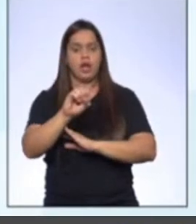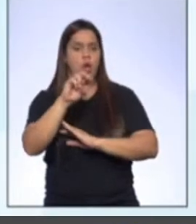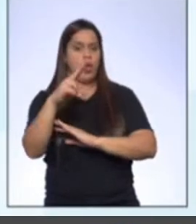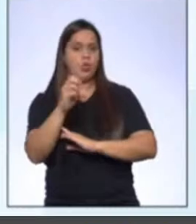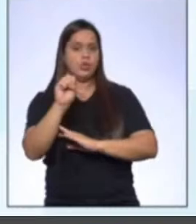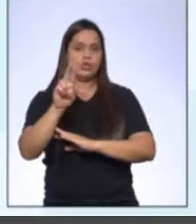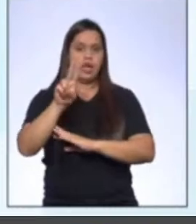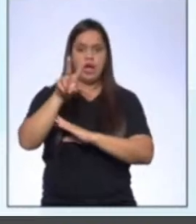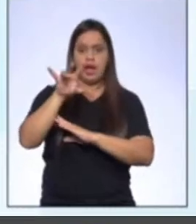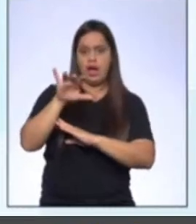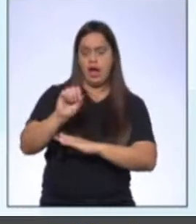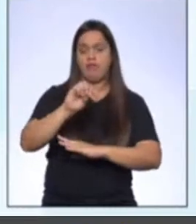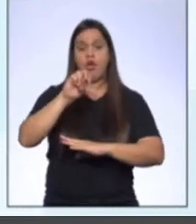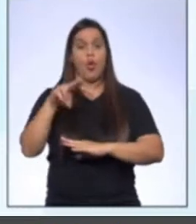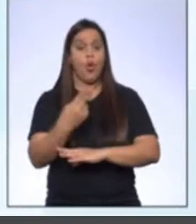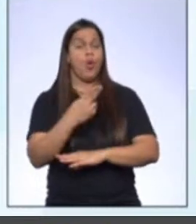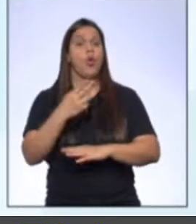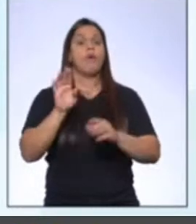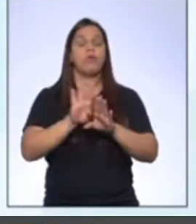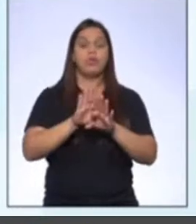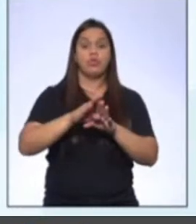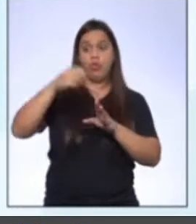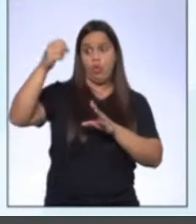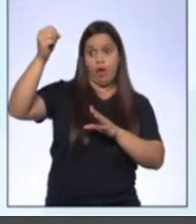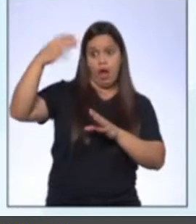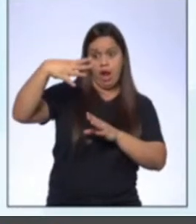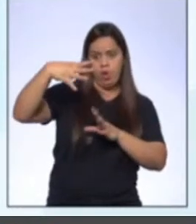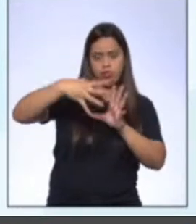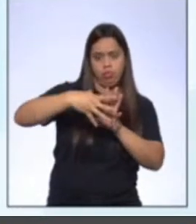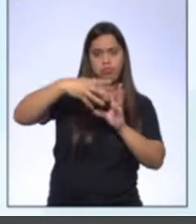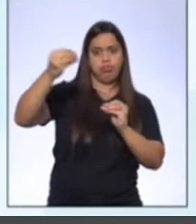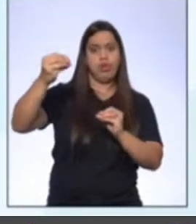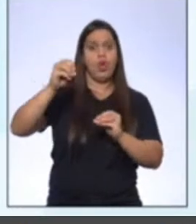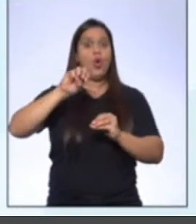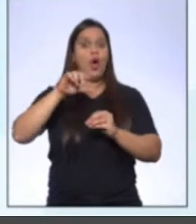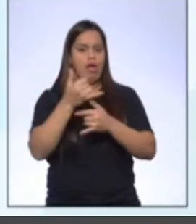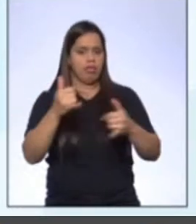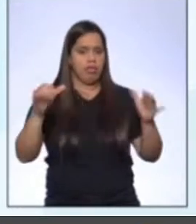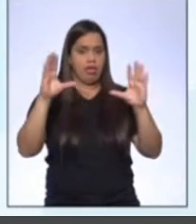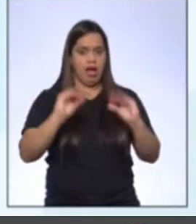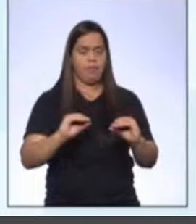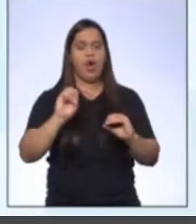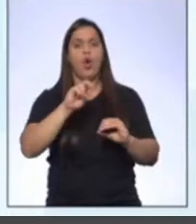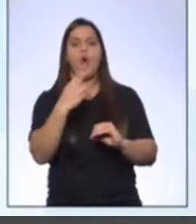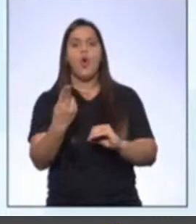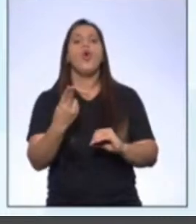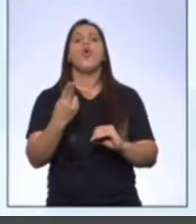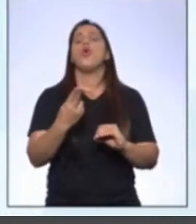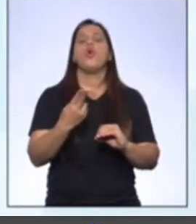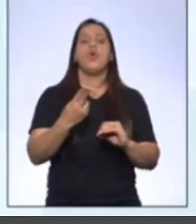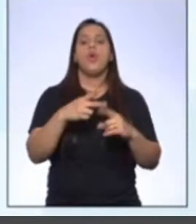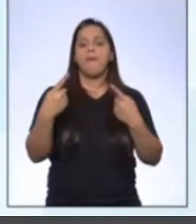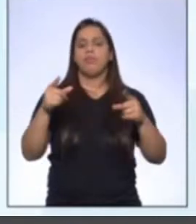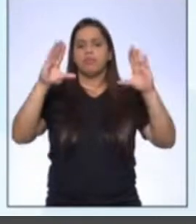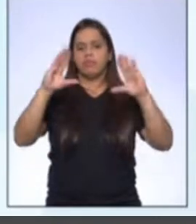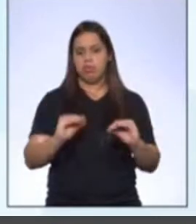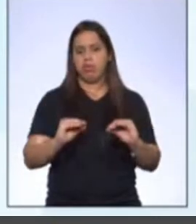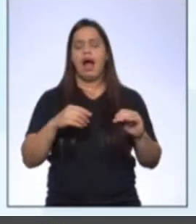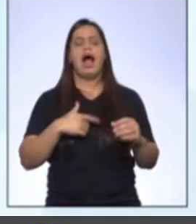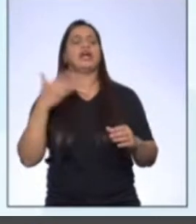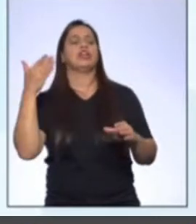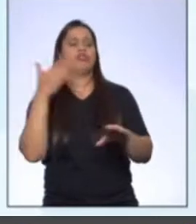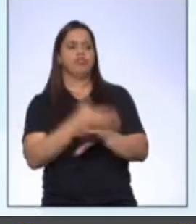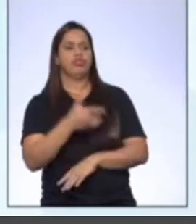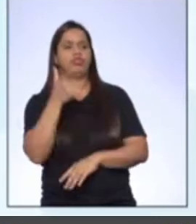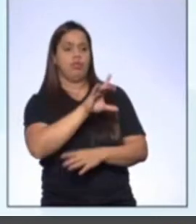e a música acabava, o urso voltava e lá se ia o mel novamente. Ele atacou as colmeias de novo, disse o apicultor